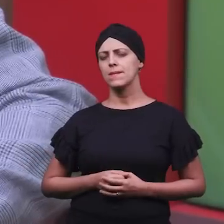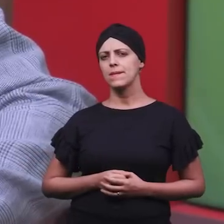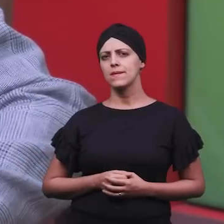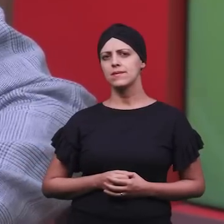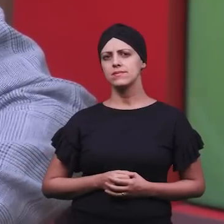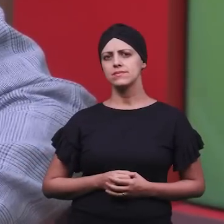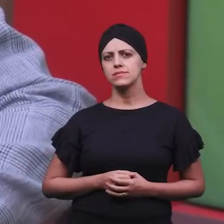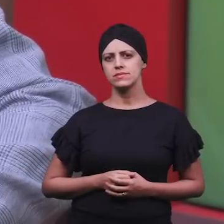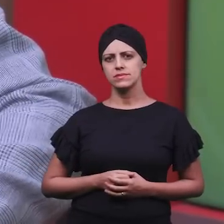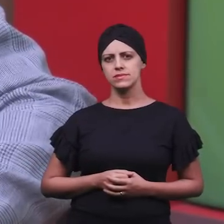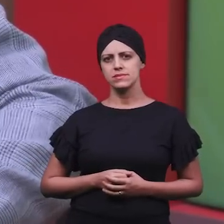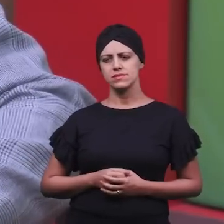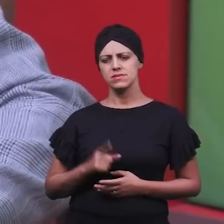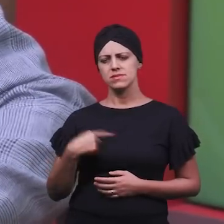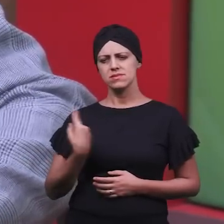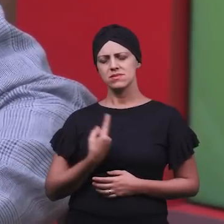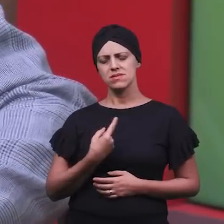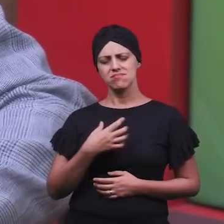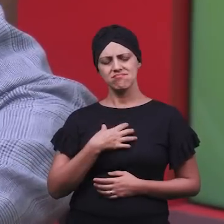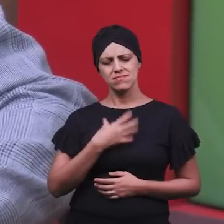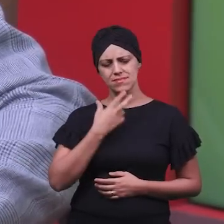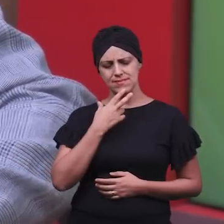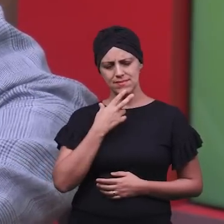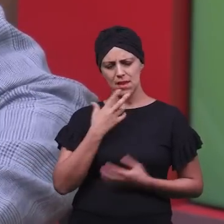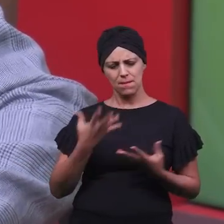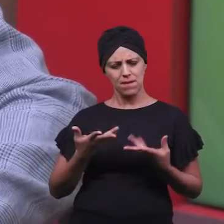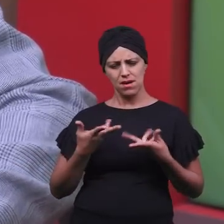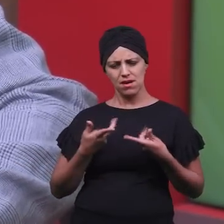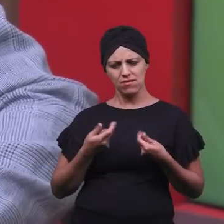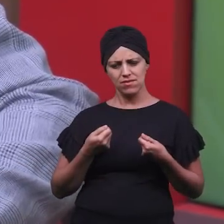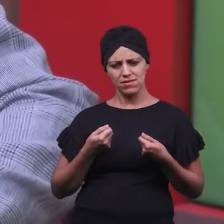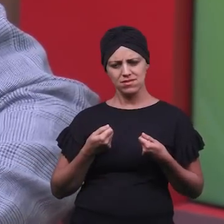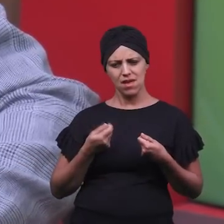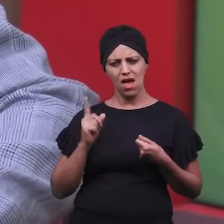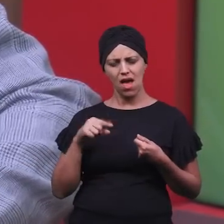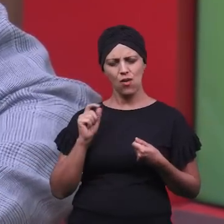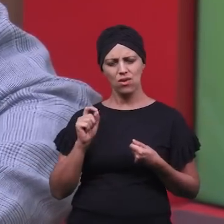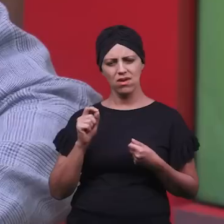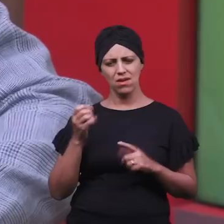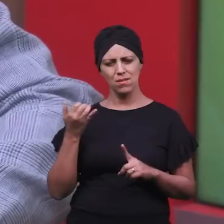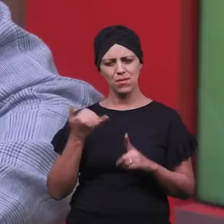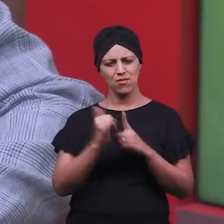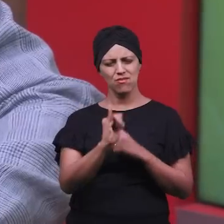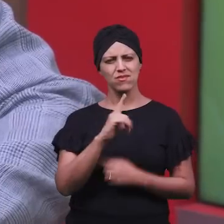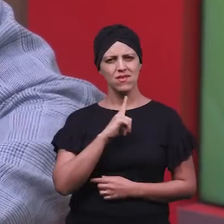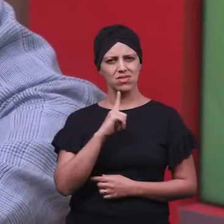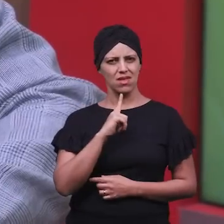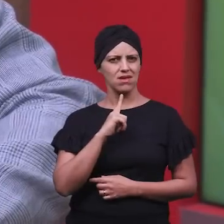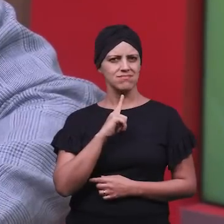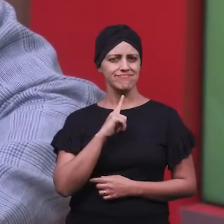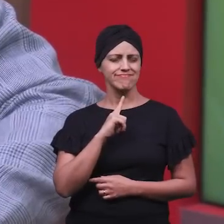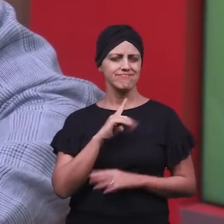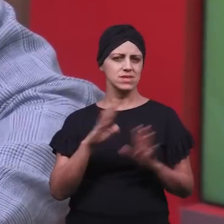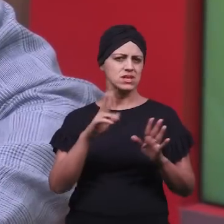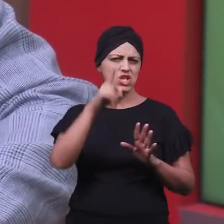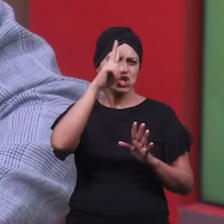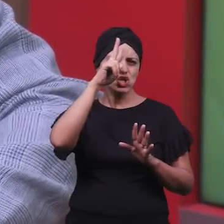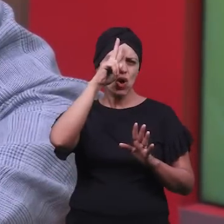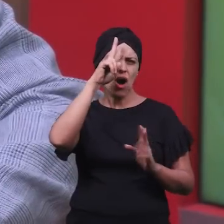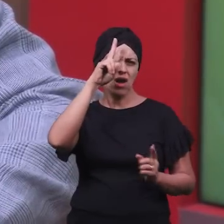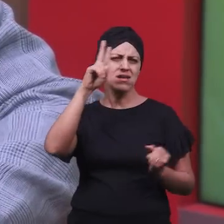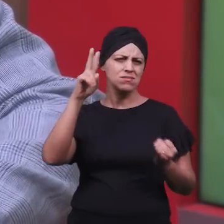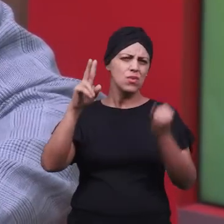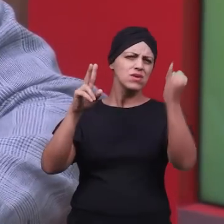porque o que nos maravilha, né, Bravi, é o aspecto profético. O histórico